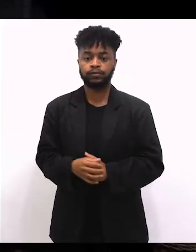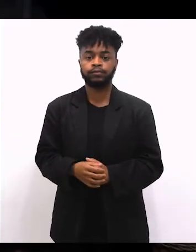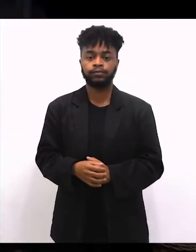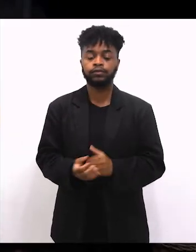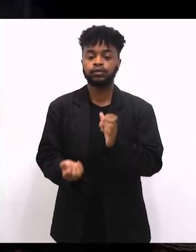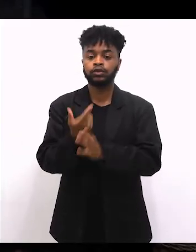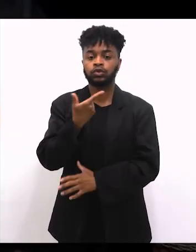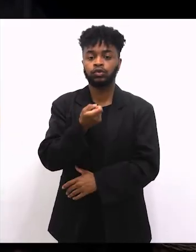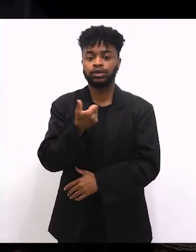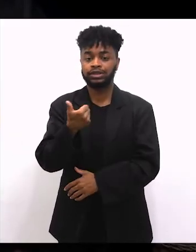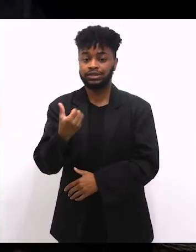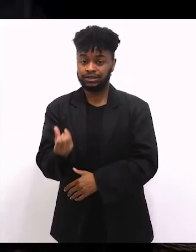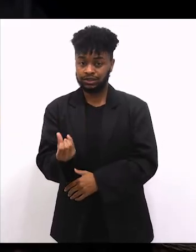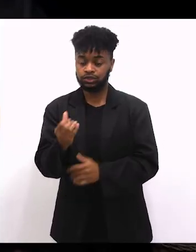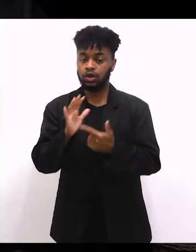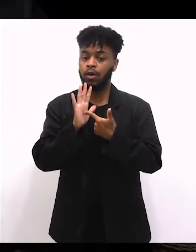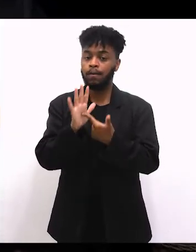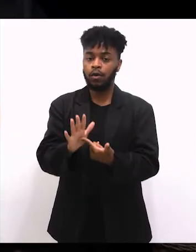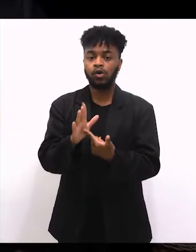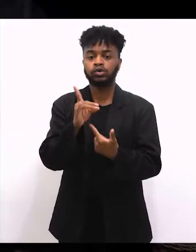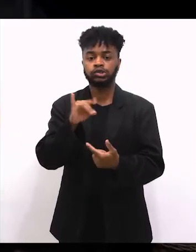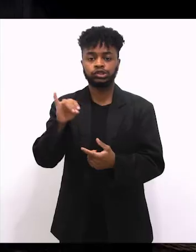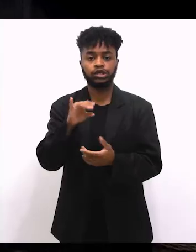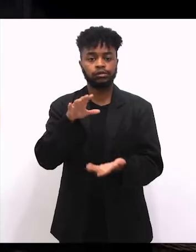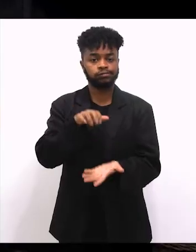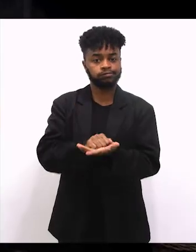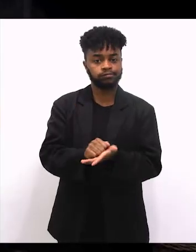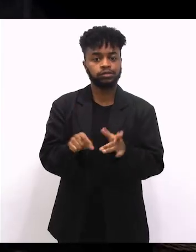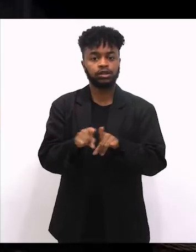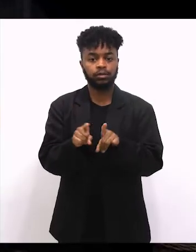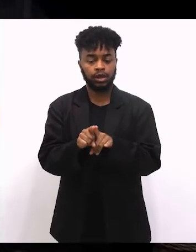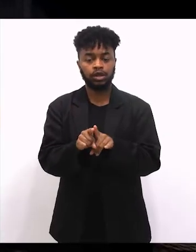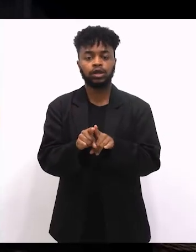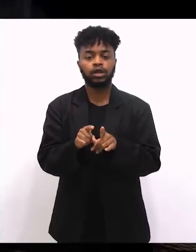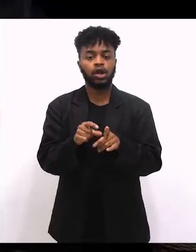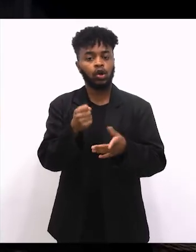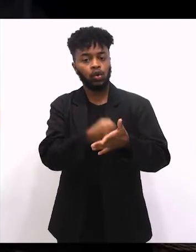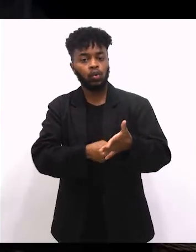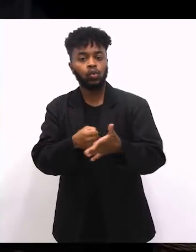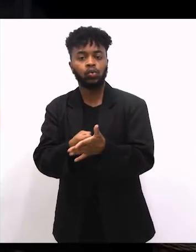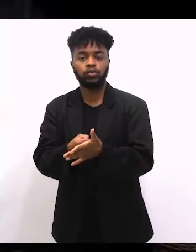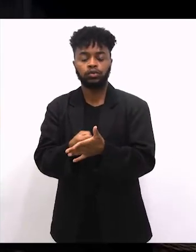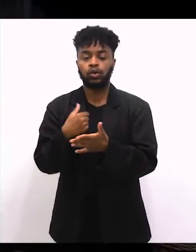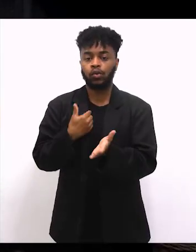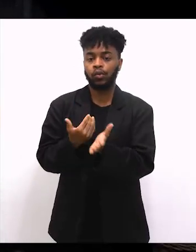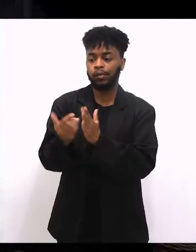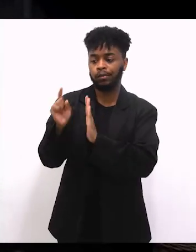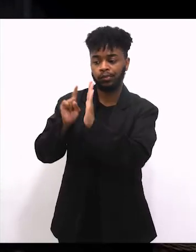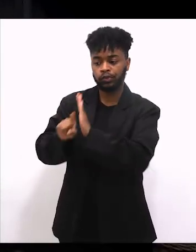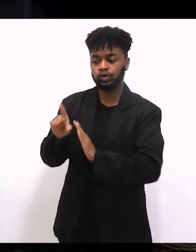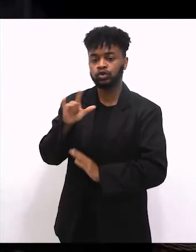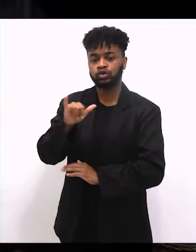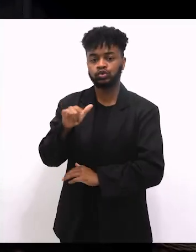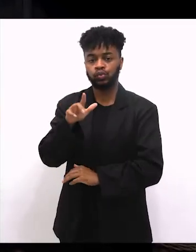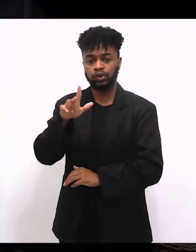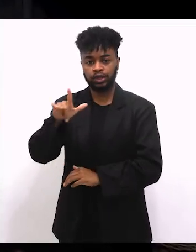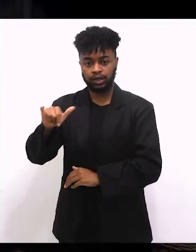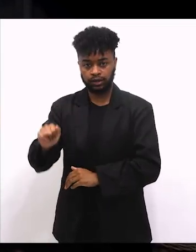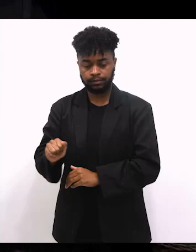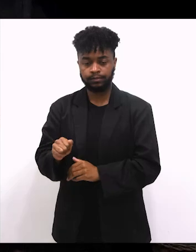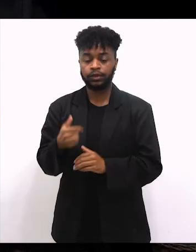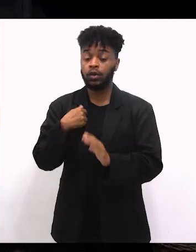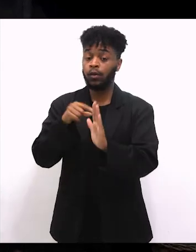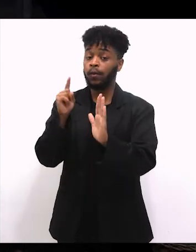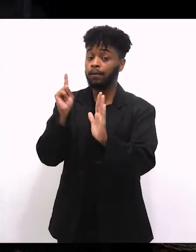13.344, de 2016, que estabeleceu essa data também como uma data de enfrentamento. Vou começar contigo, Júlia, trazendo uma